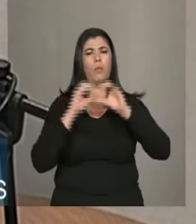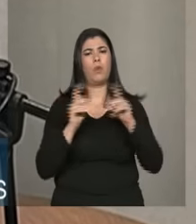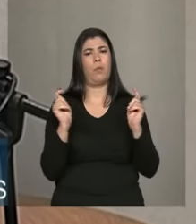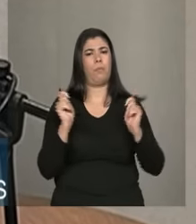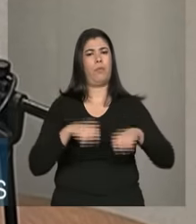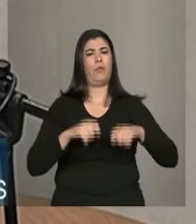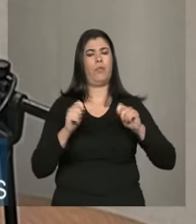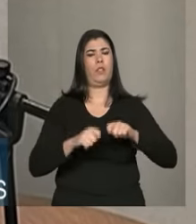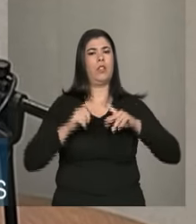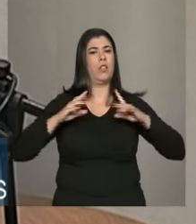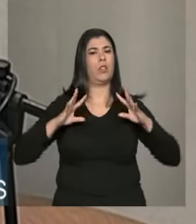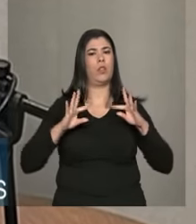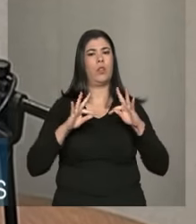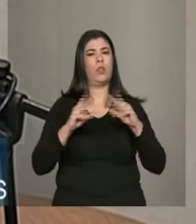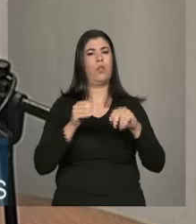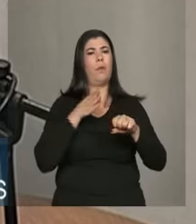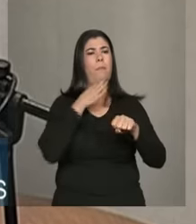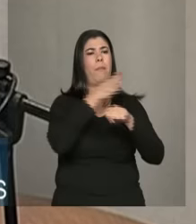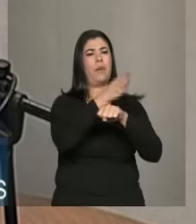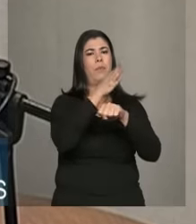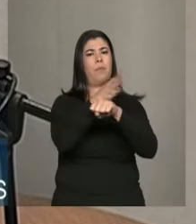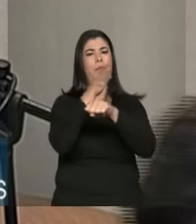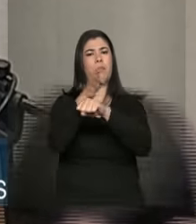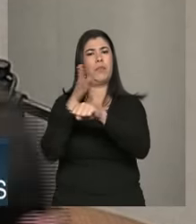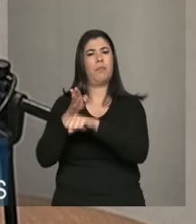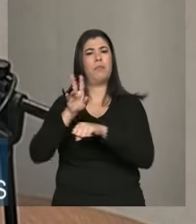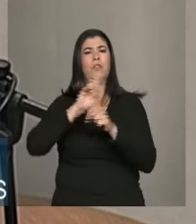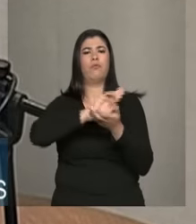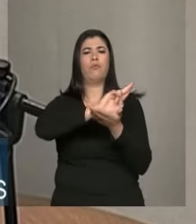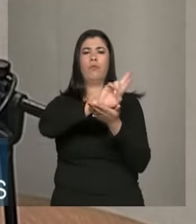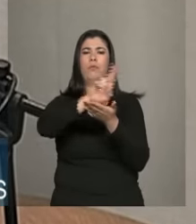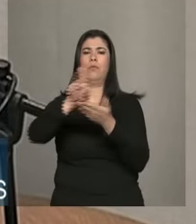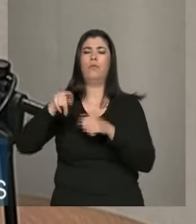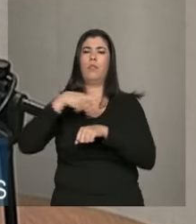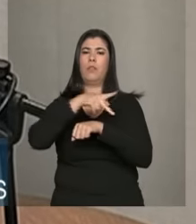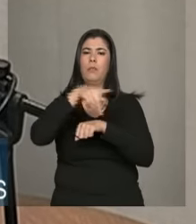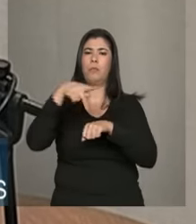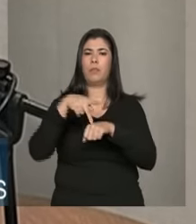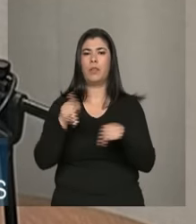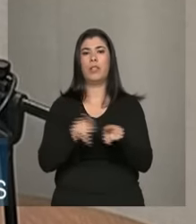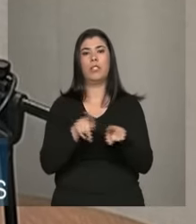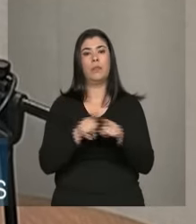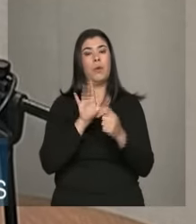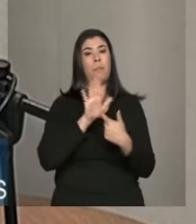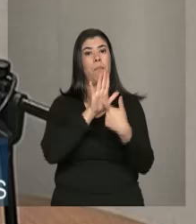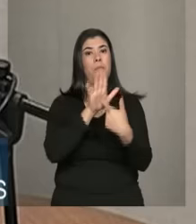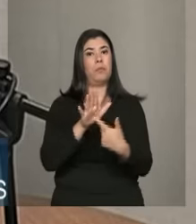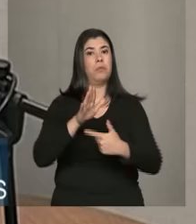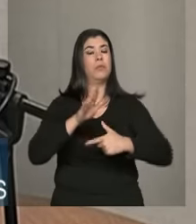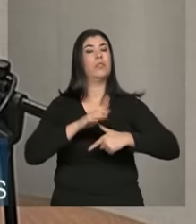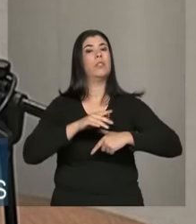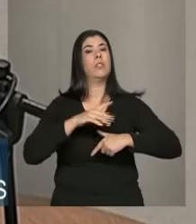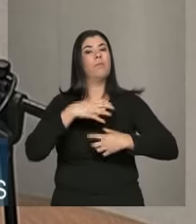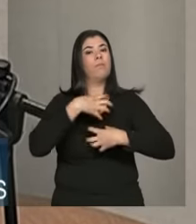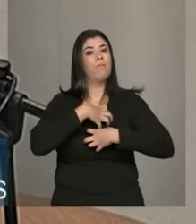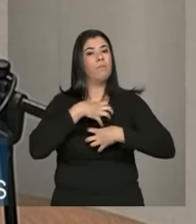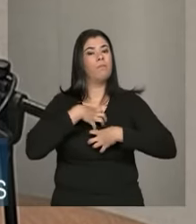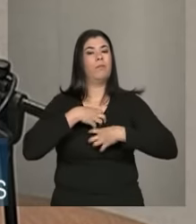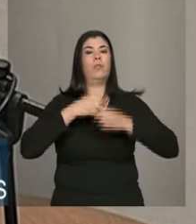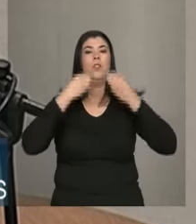de levar de porta em porta de país em país os motivos e as mensagens que